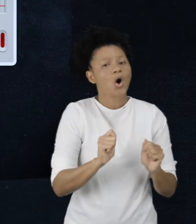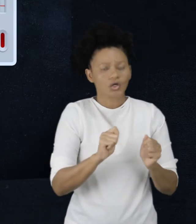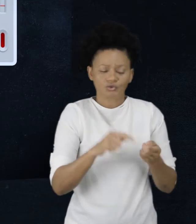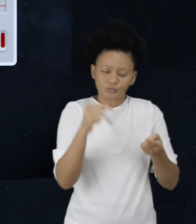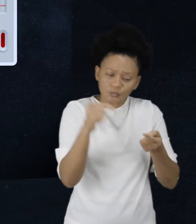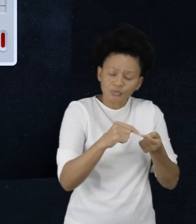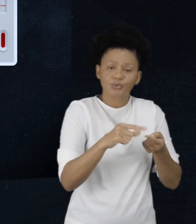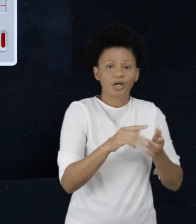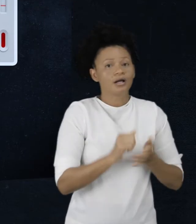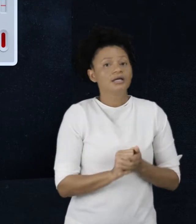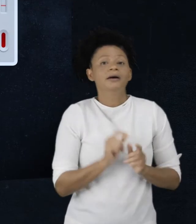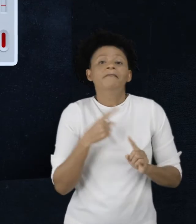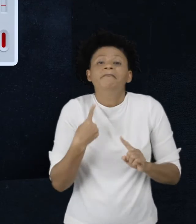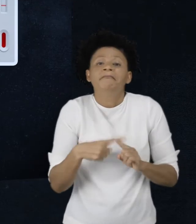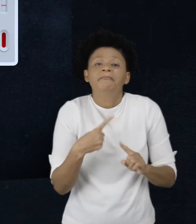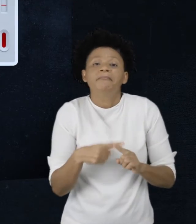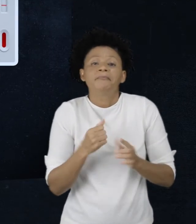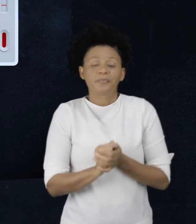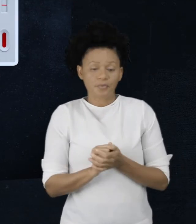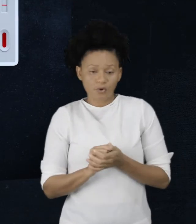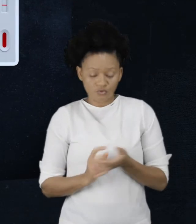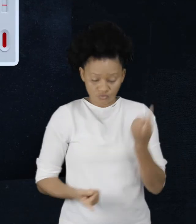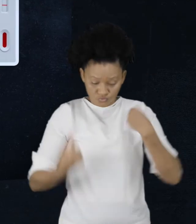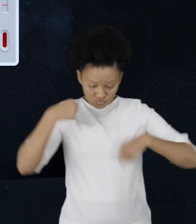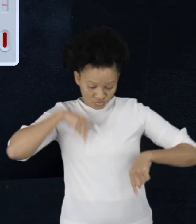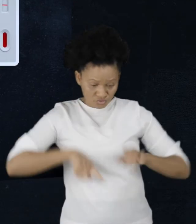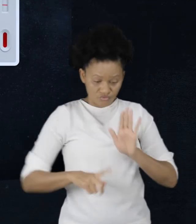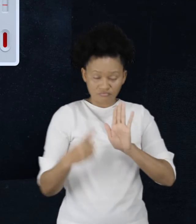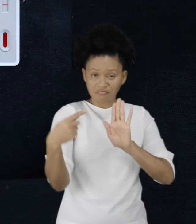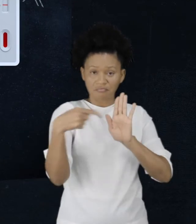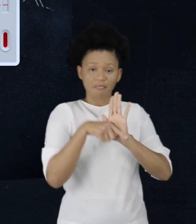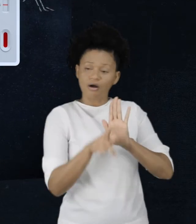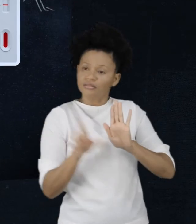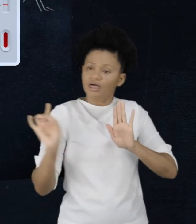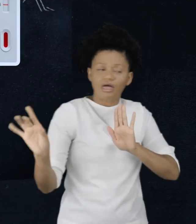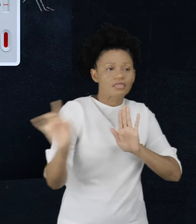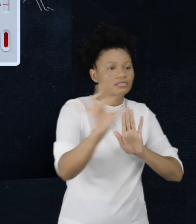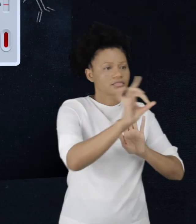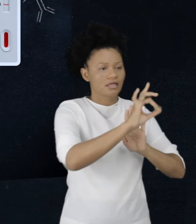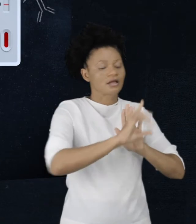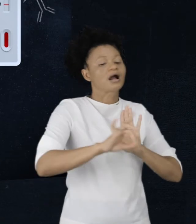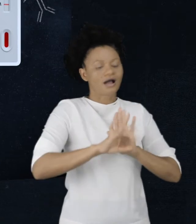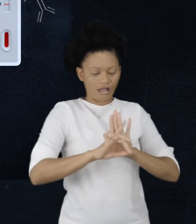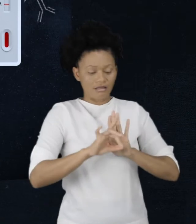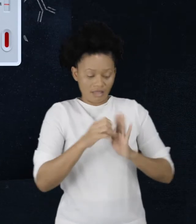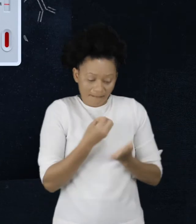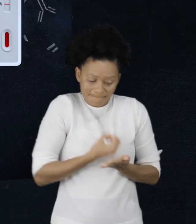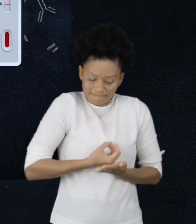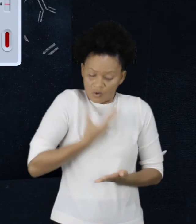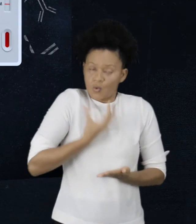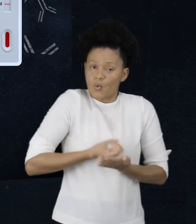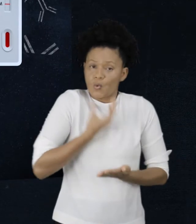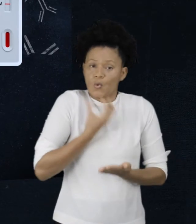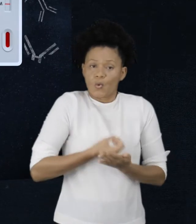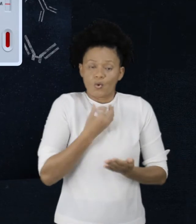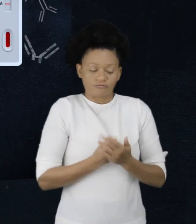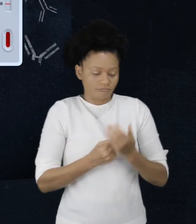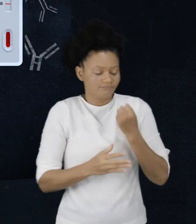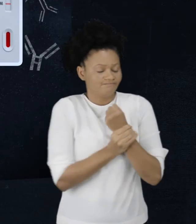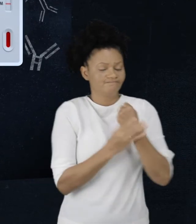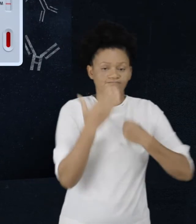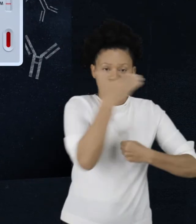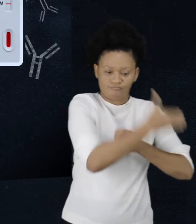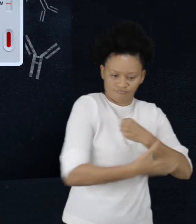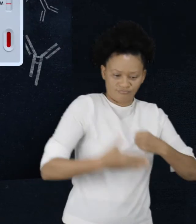se deve ao fato que o sistema imunológico dessas pessoas produziu os anticorpos contra o vírus e o